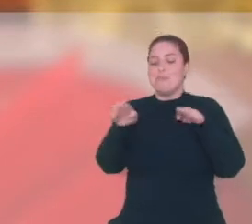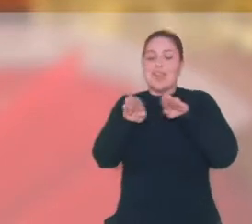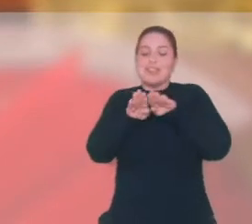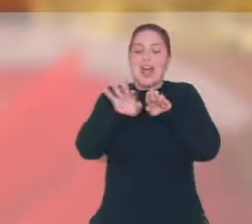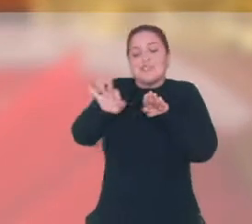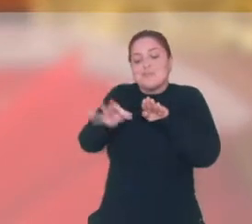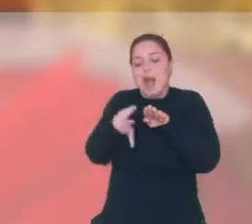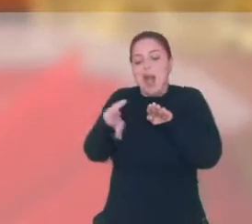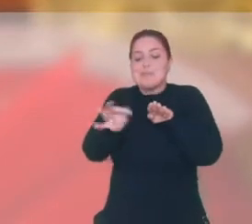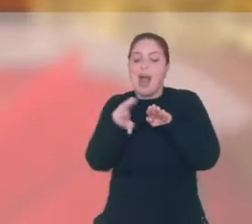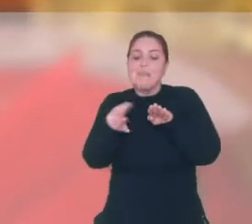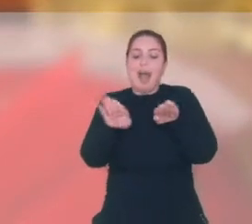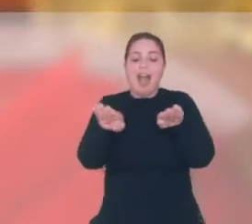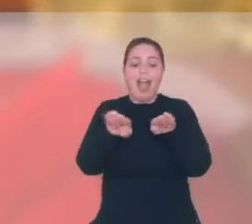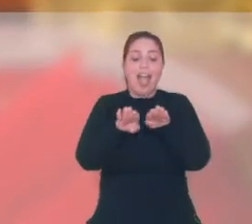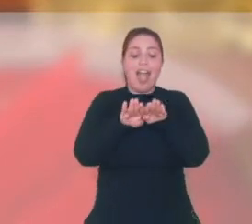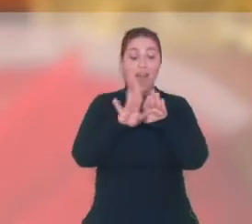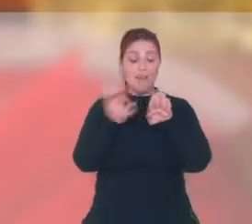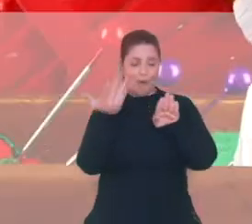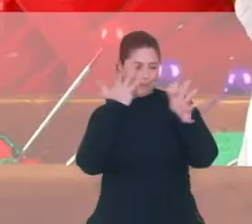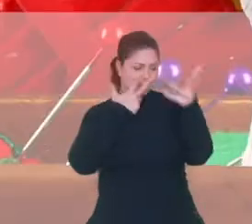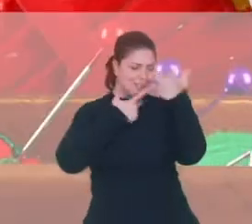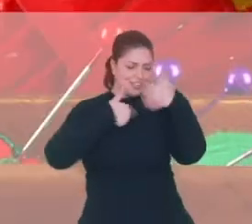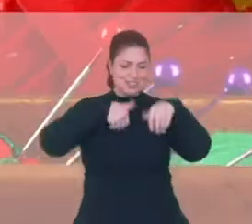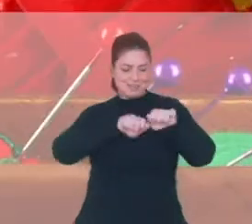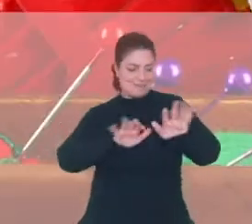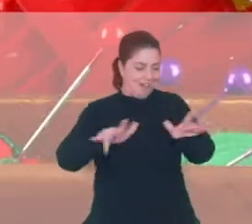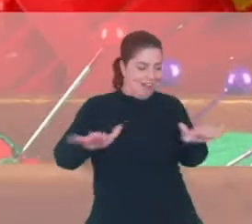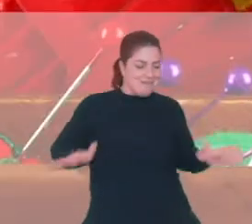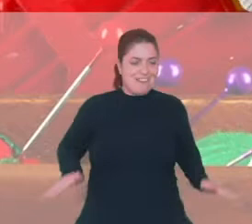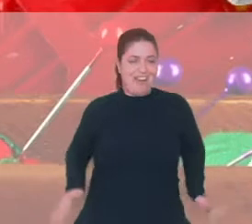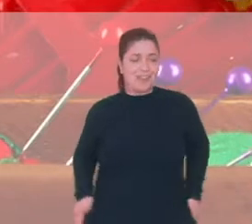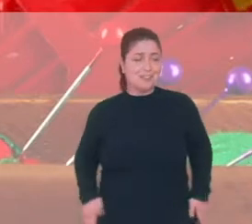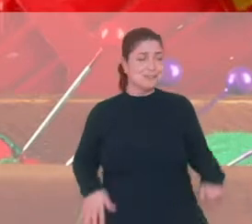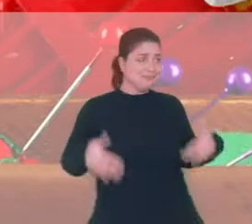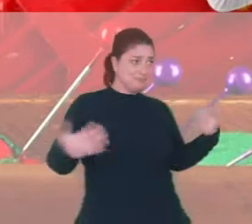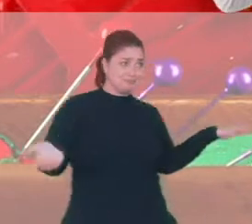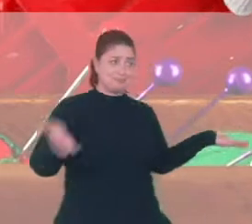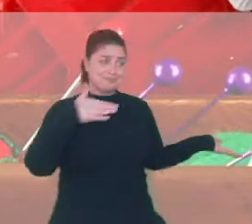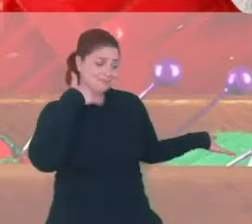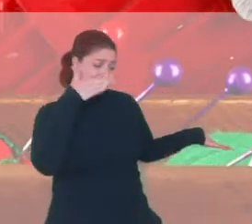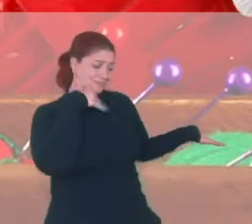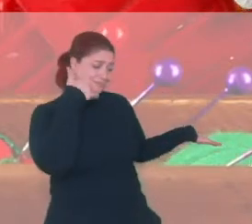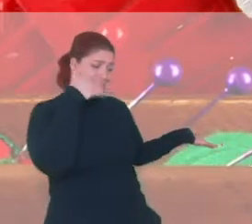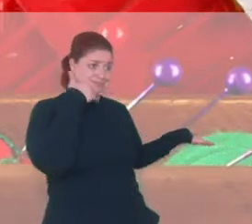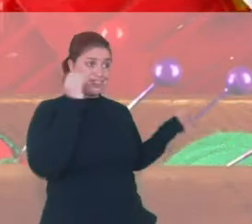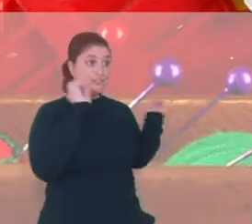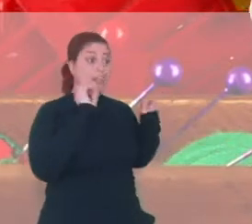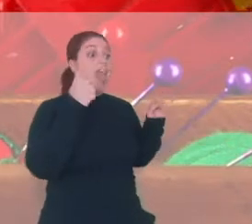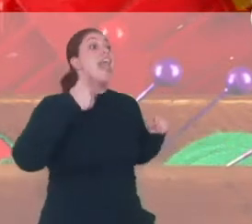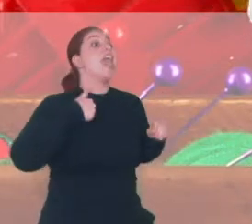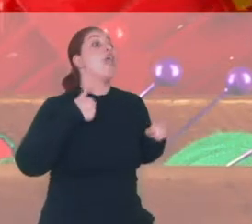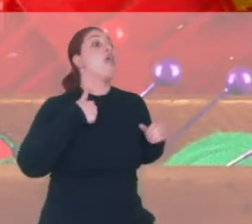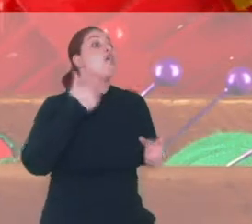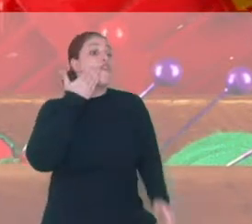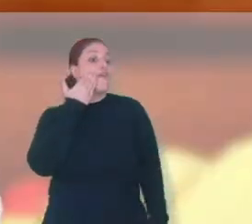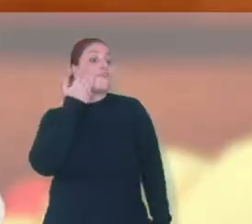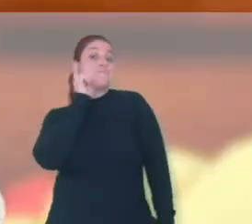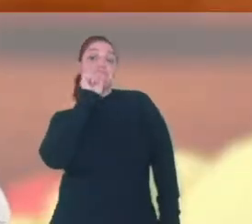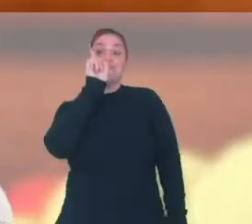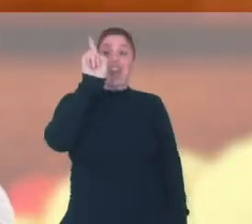outro. Dou liga, dou feição aos babados. E de que vale isso? Sou eu que vou na